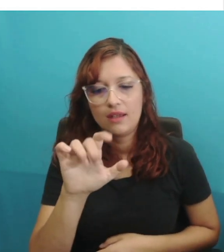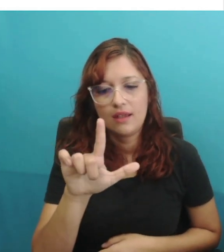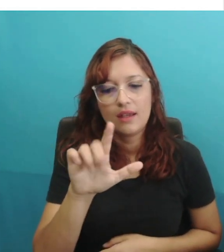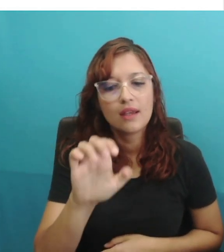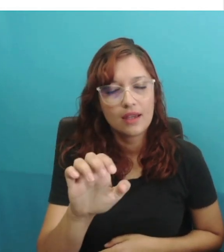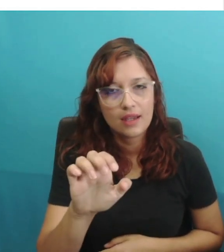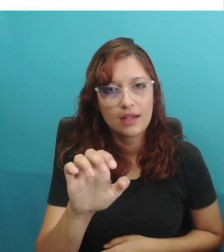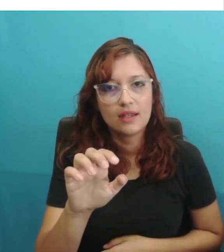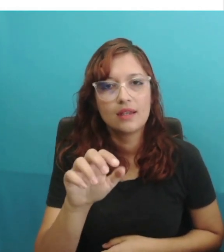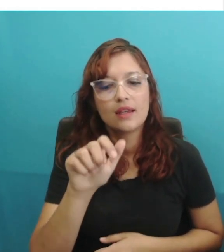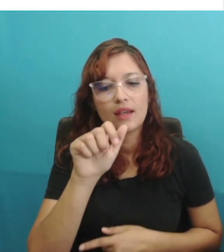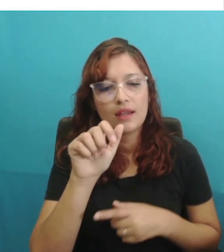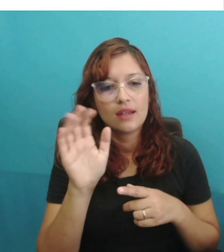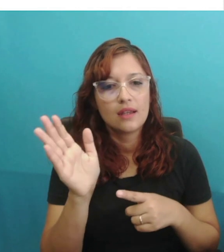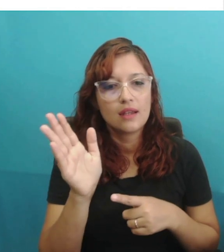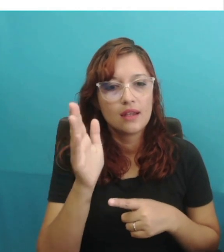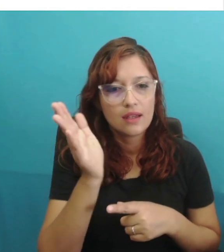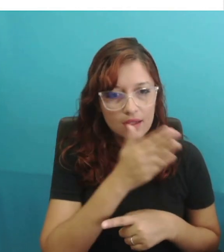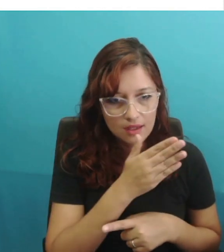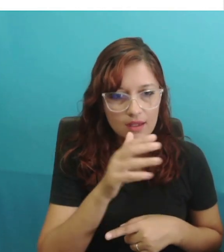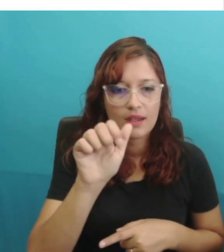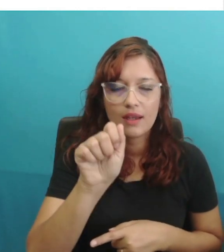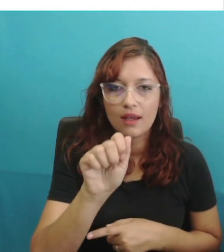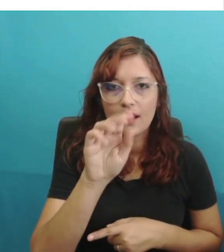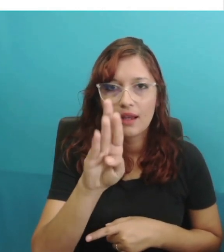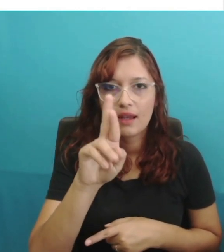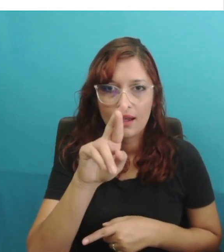abres, ele